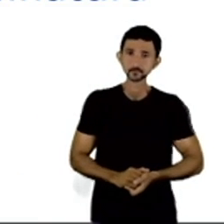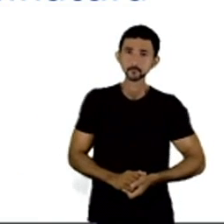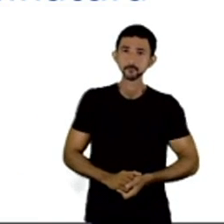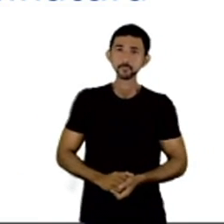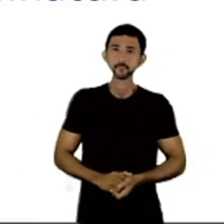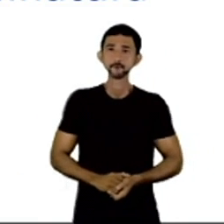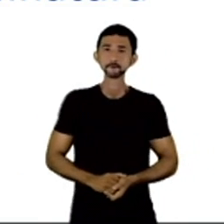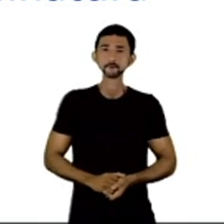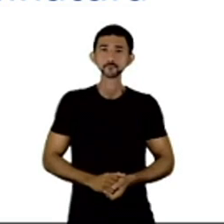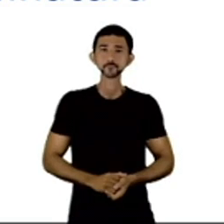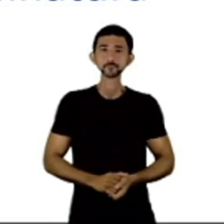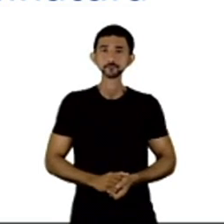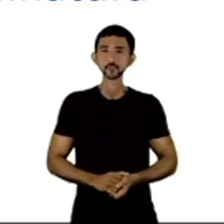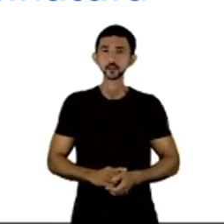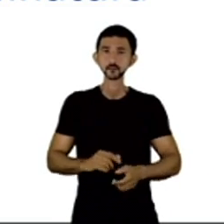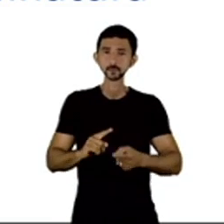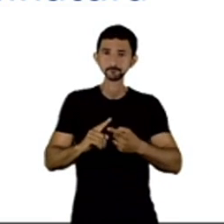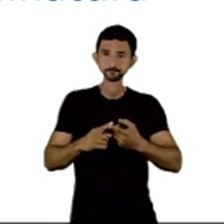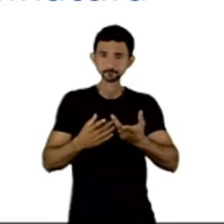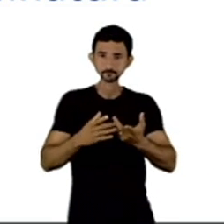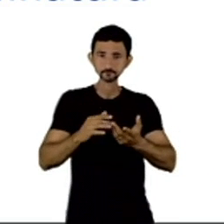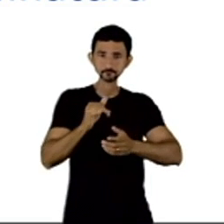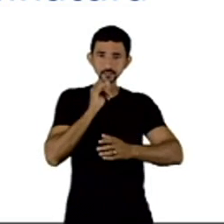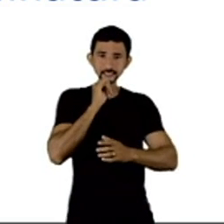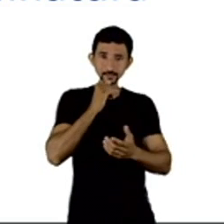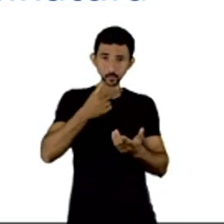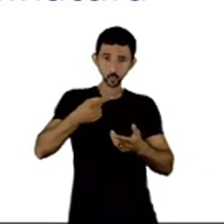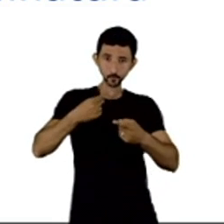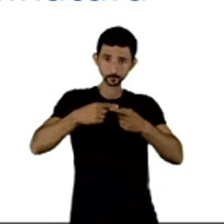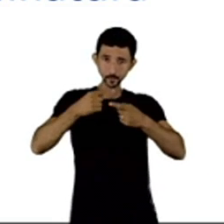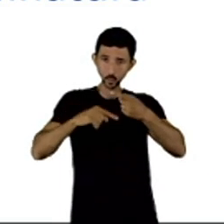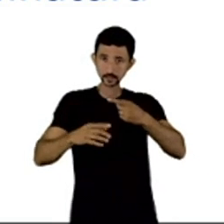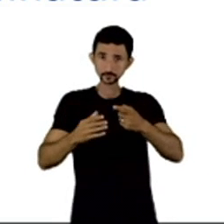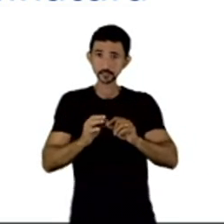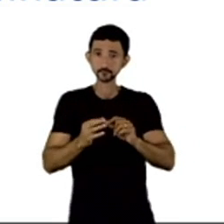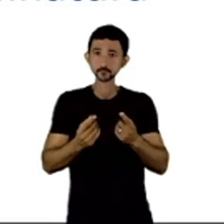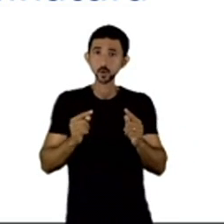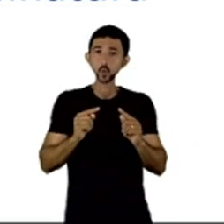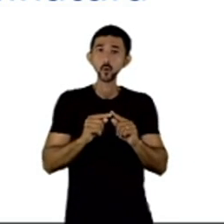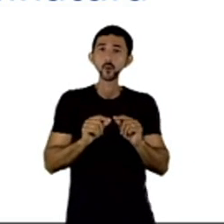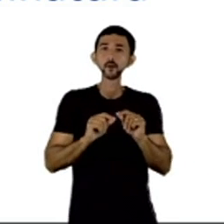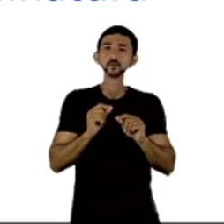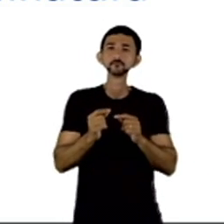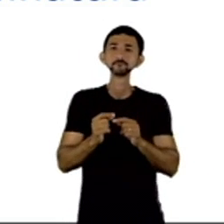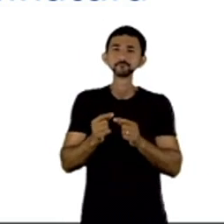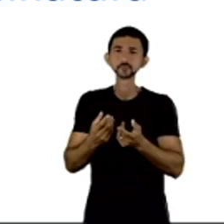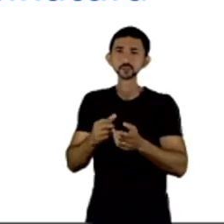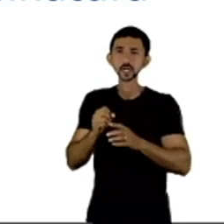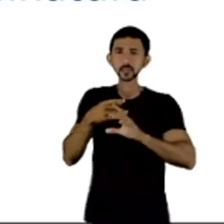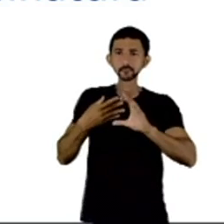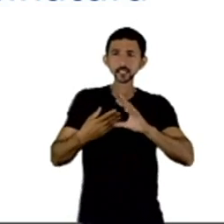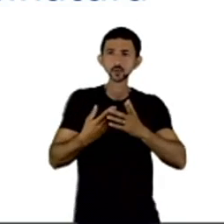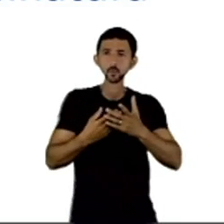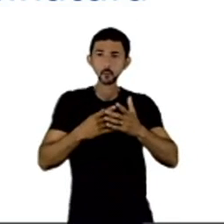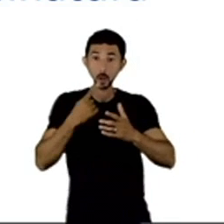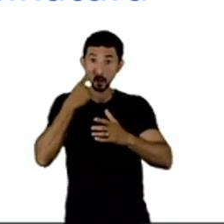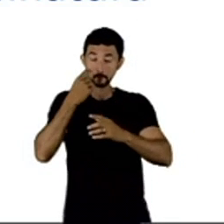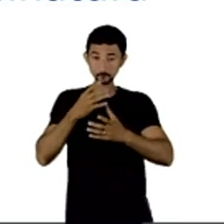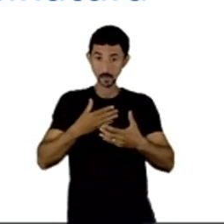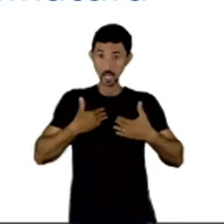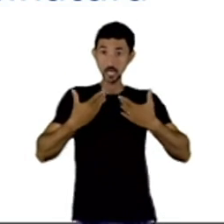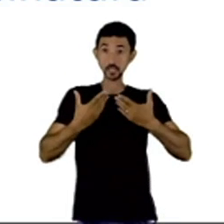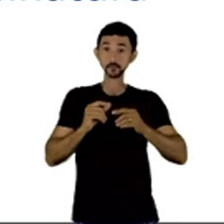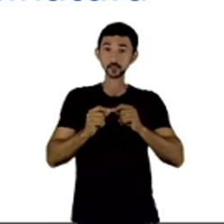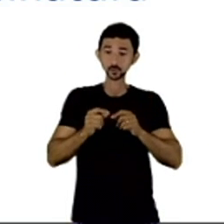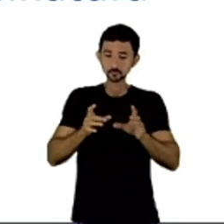implícita. Veja que, nos exemplos abaixo, a objetividade predomina. Um dos aspectos mais impressionantes